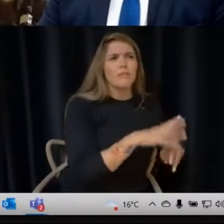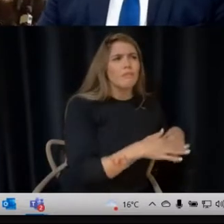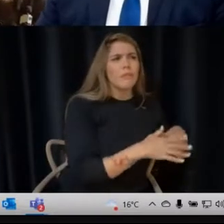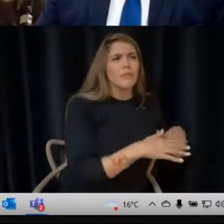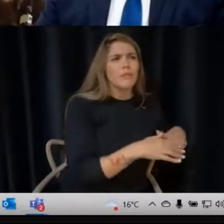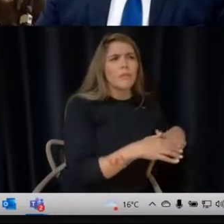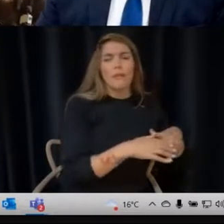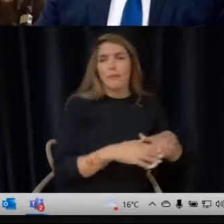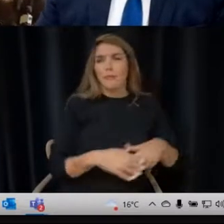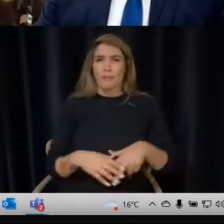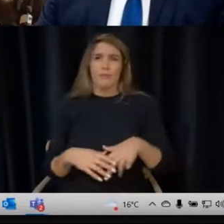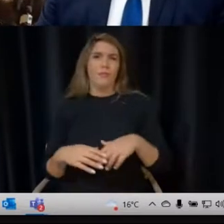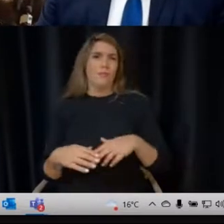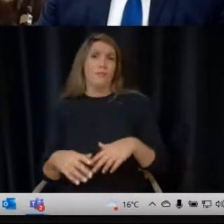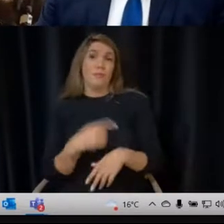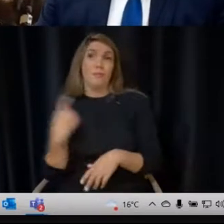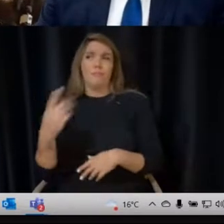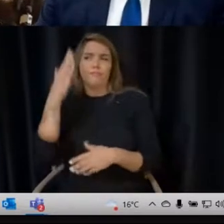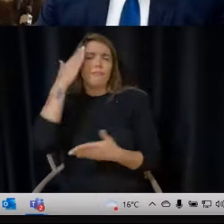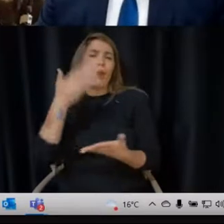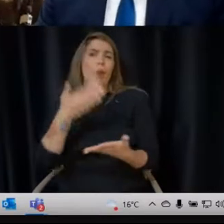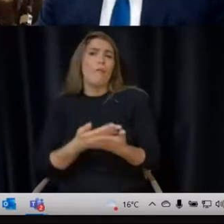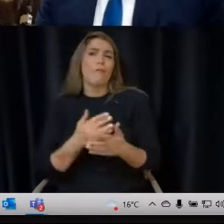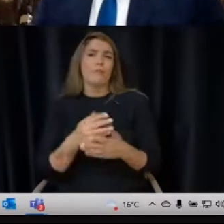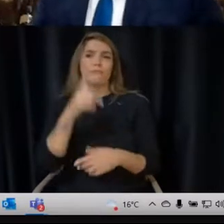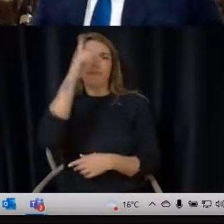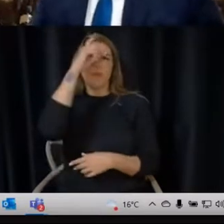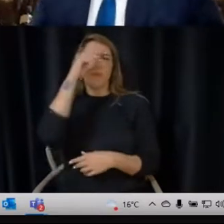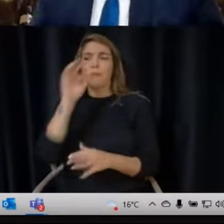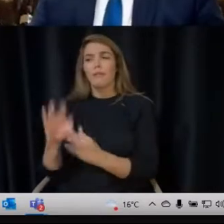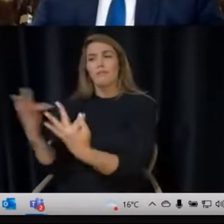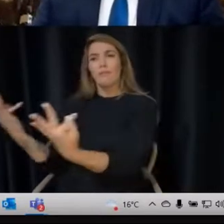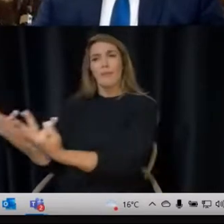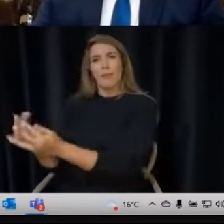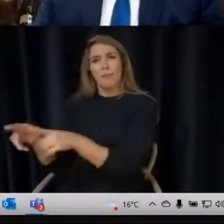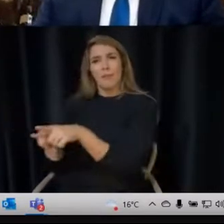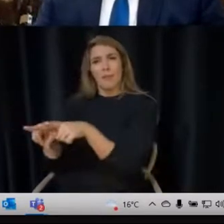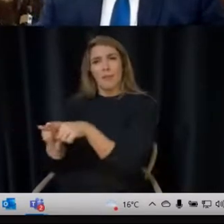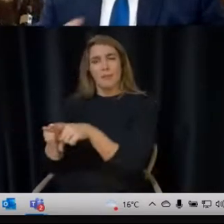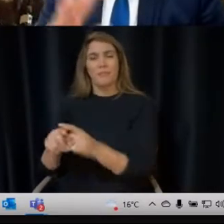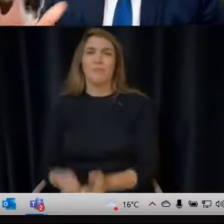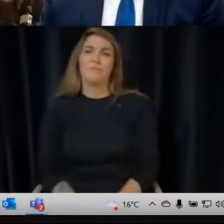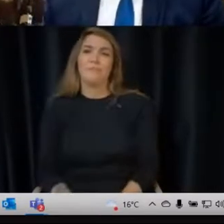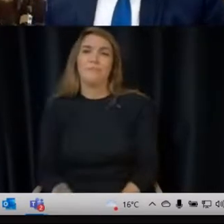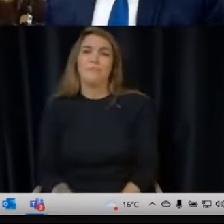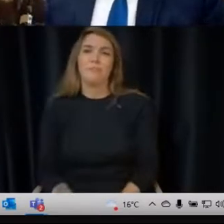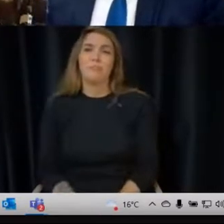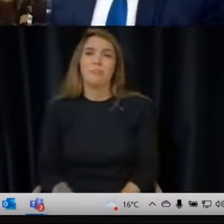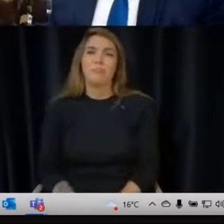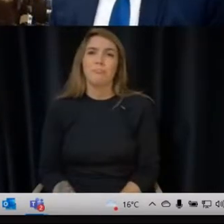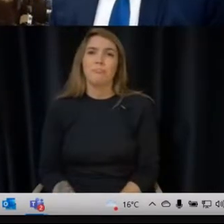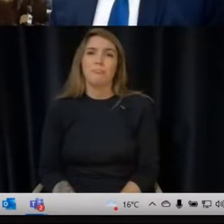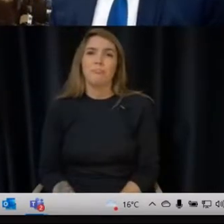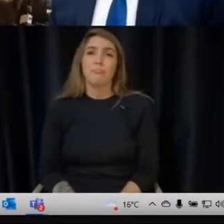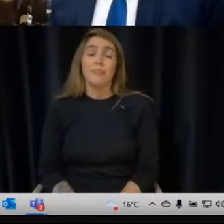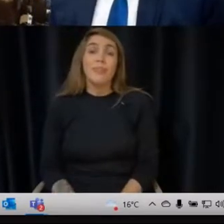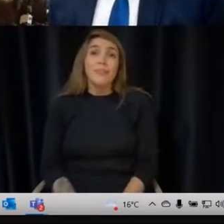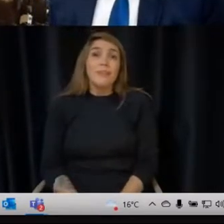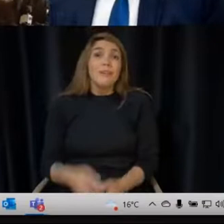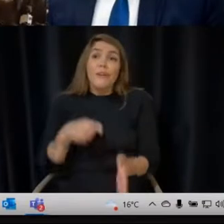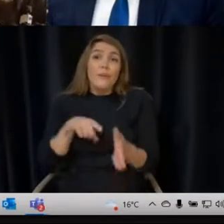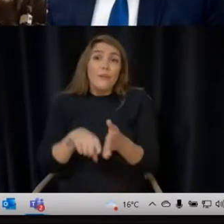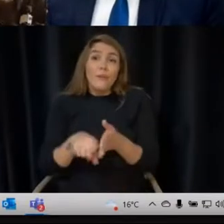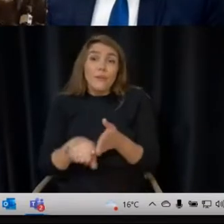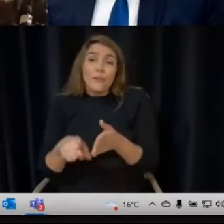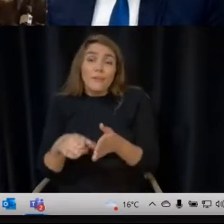entrevista. Maravilha, Vanessa. Infelizmente, nosso tempo acabou. Chegaram mais algumas outras perguntas, colocações